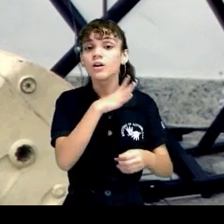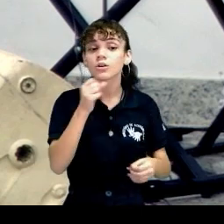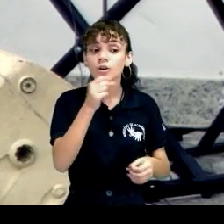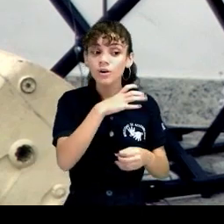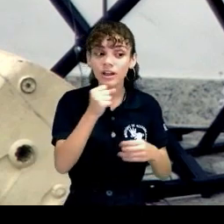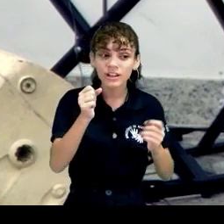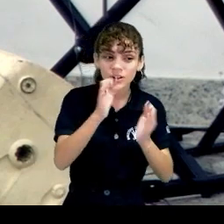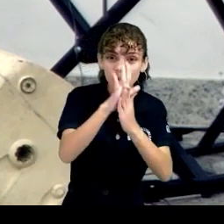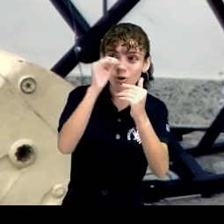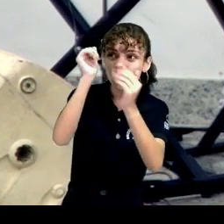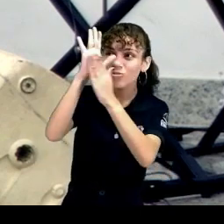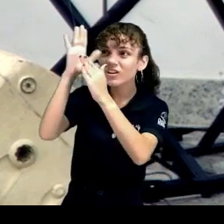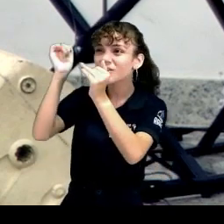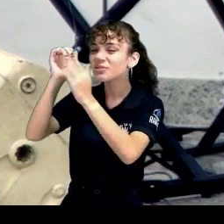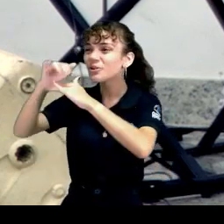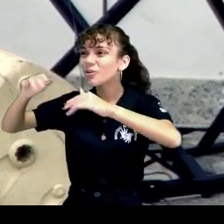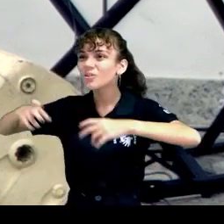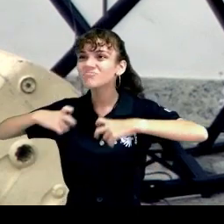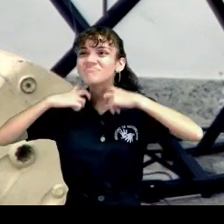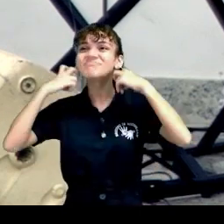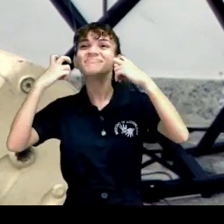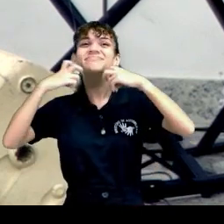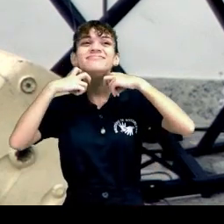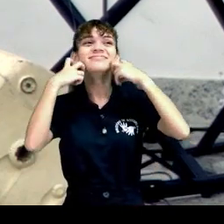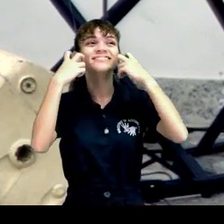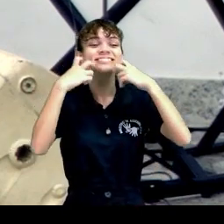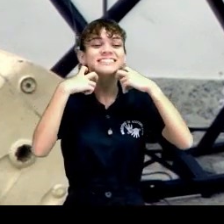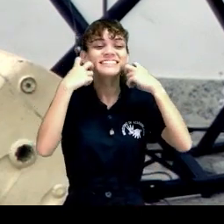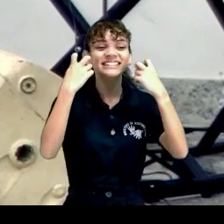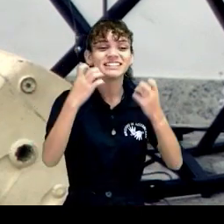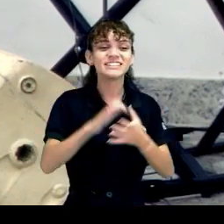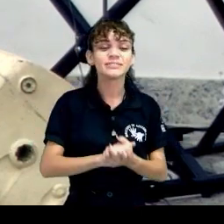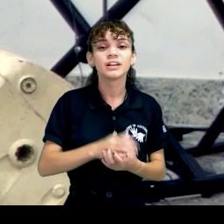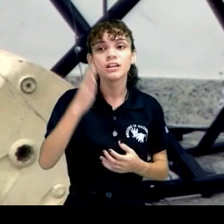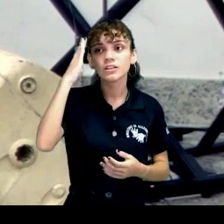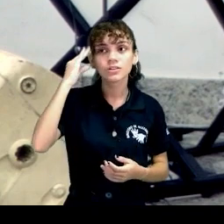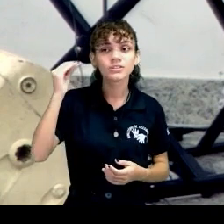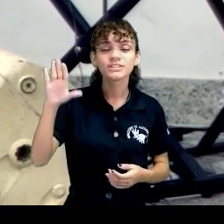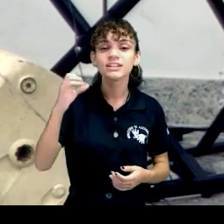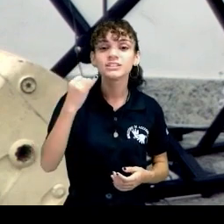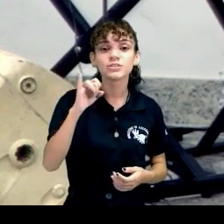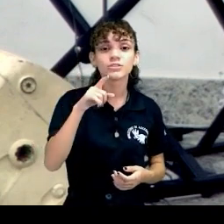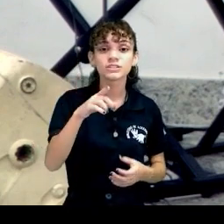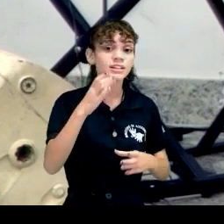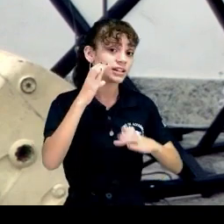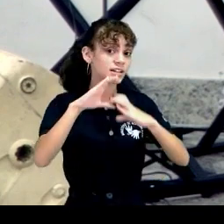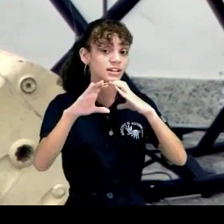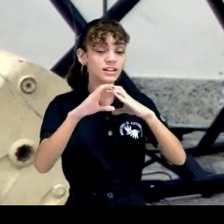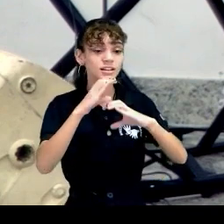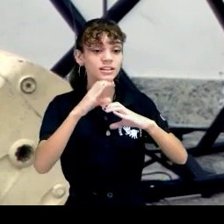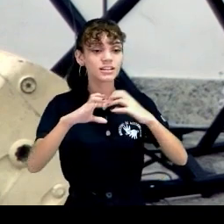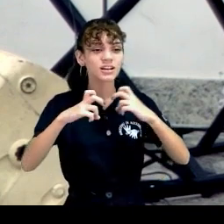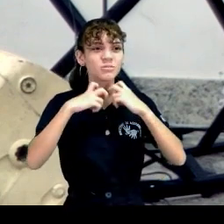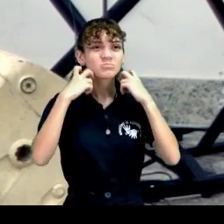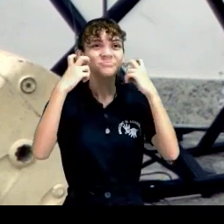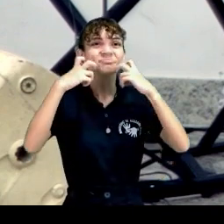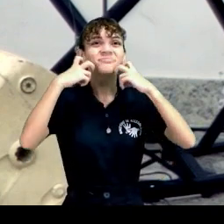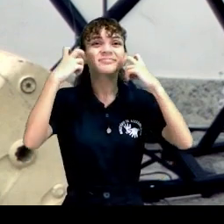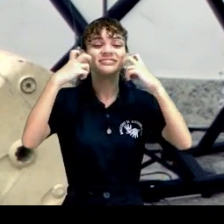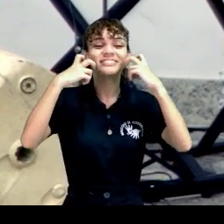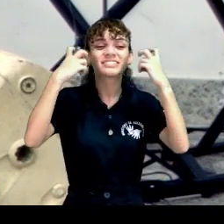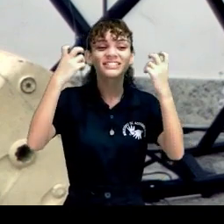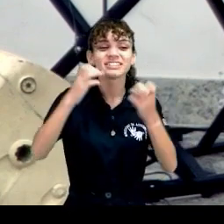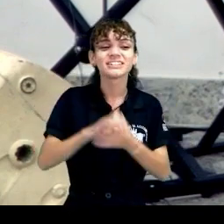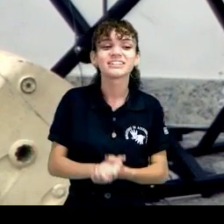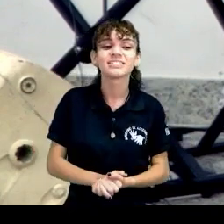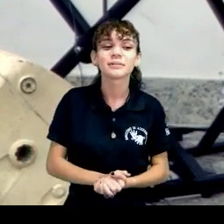de cantar em voz alta. Né? Minha esposa, por exemplo, a gente sempre conversa que lá em casa, eu até brinco com ela, que às